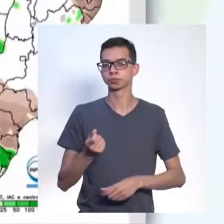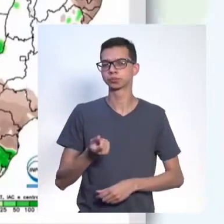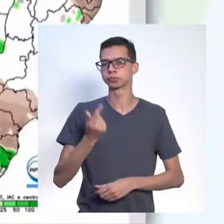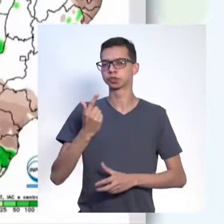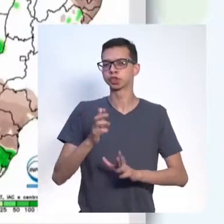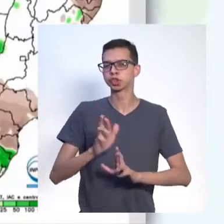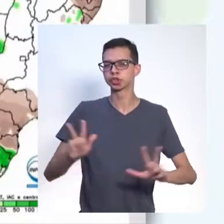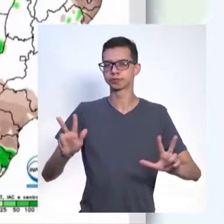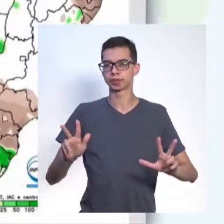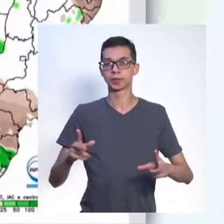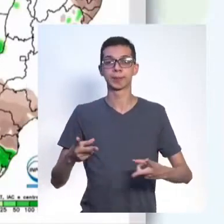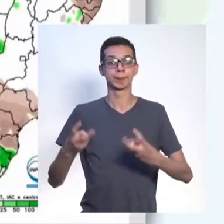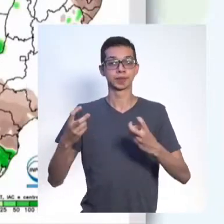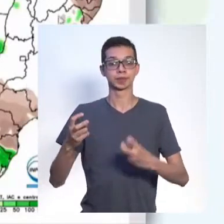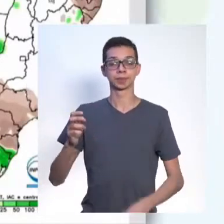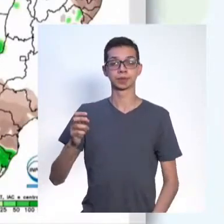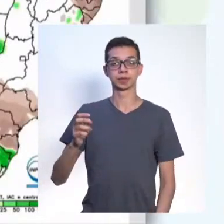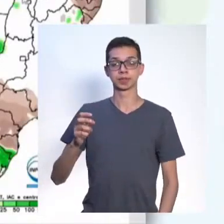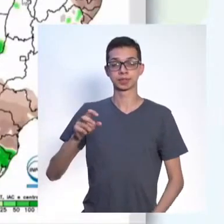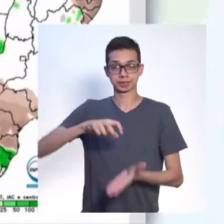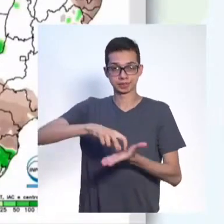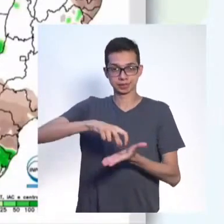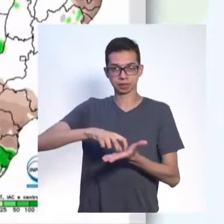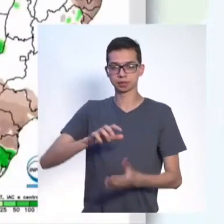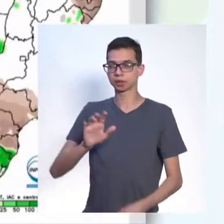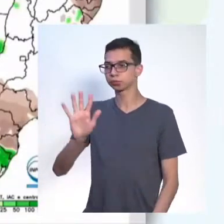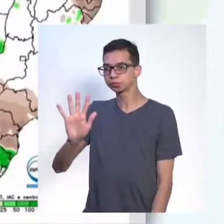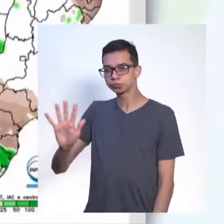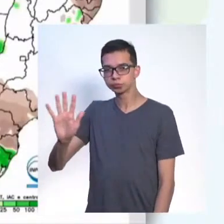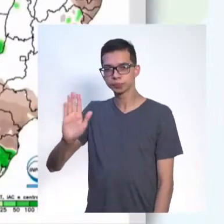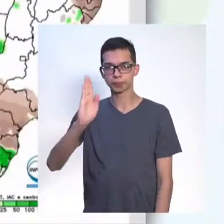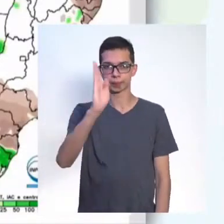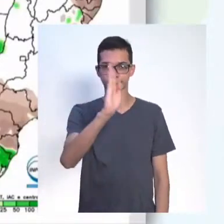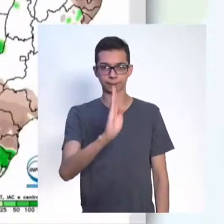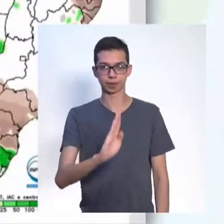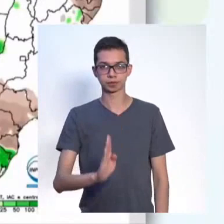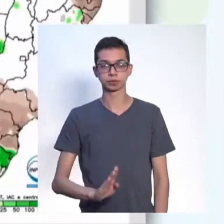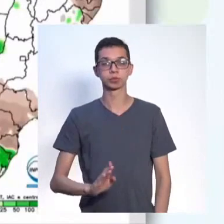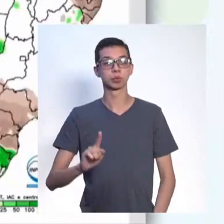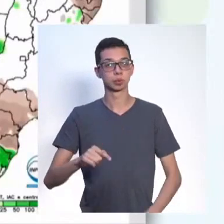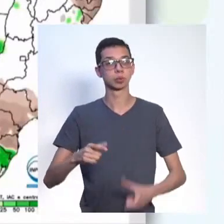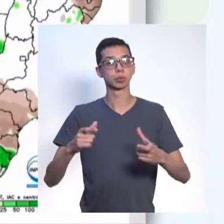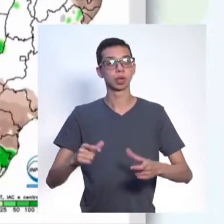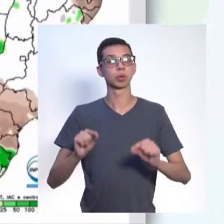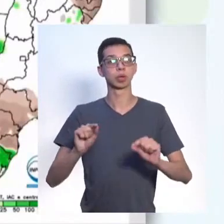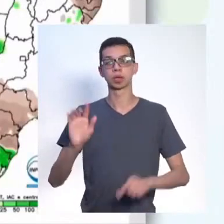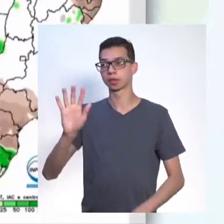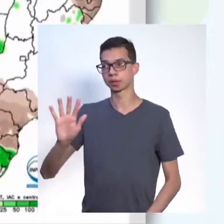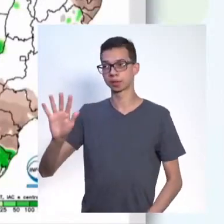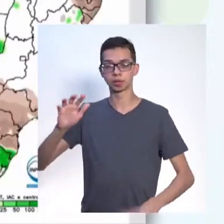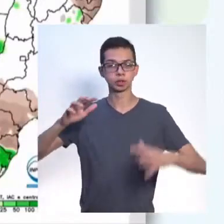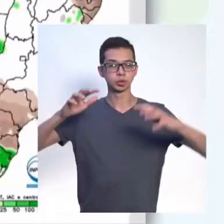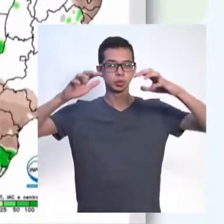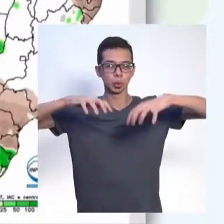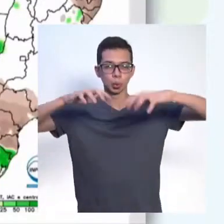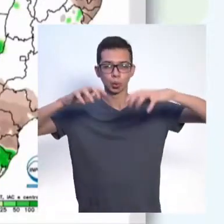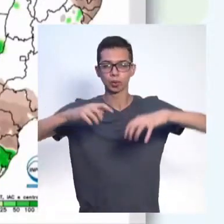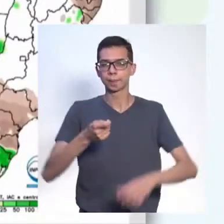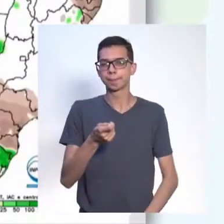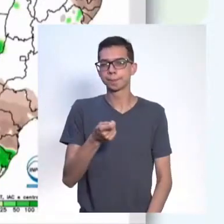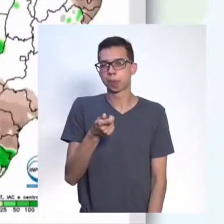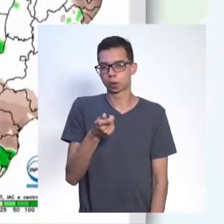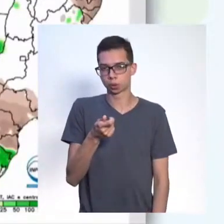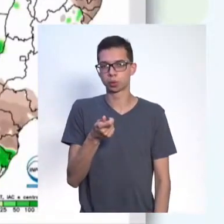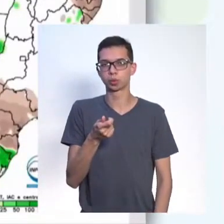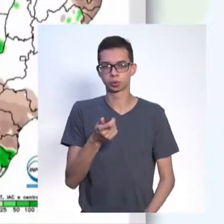gente percebe que para essa região central do Brasil, que climatologicamente é uma região de pouca chuva para esse período do ano, a